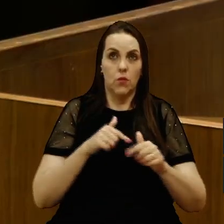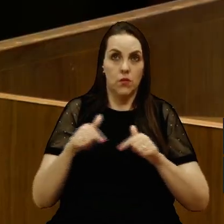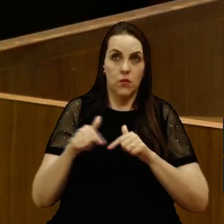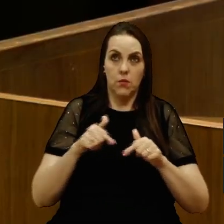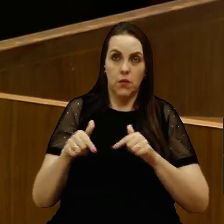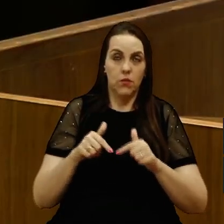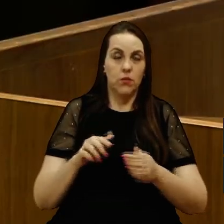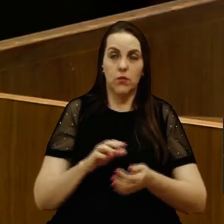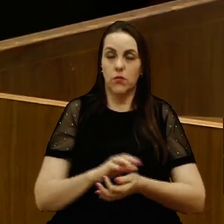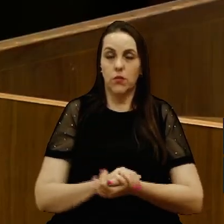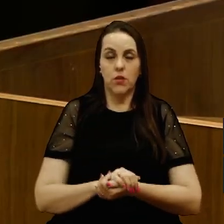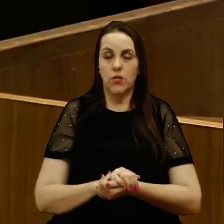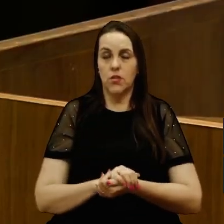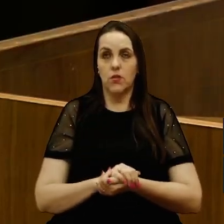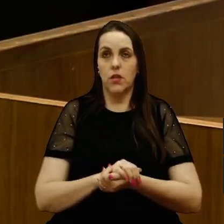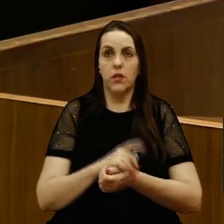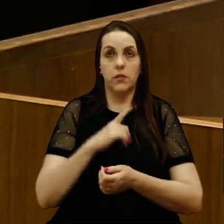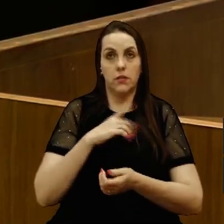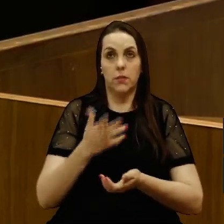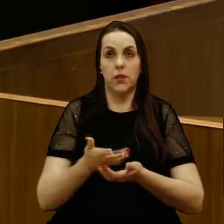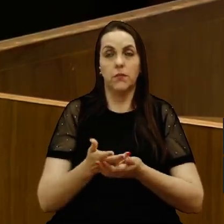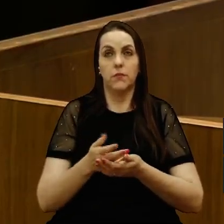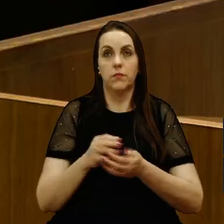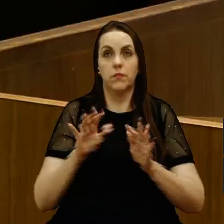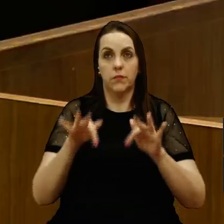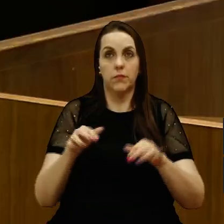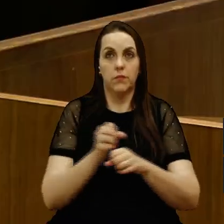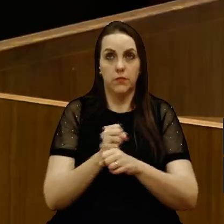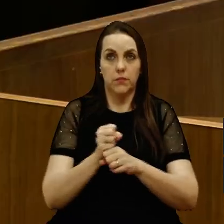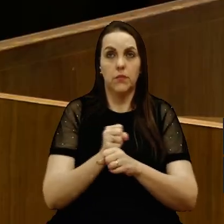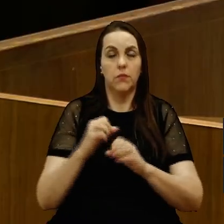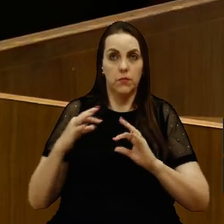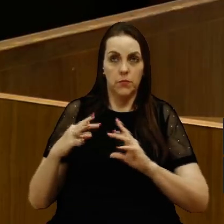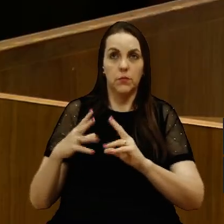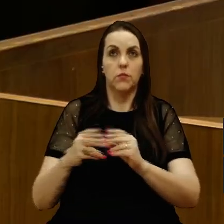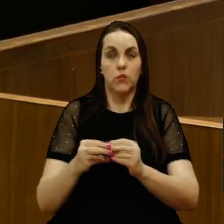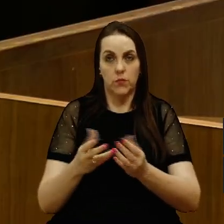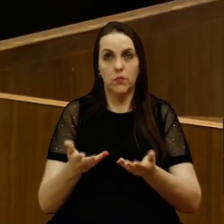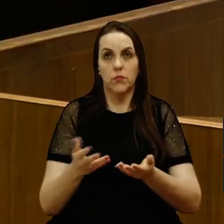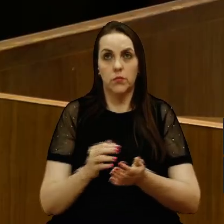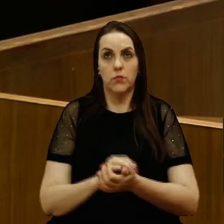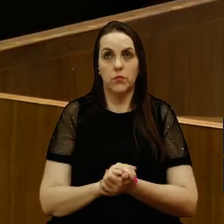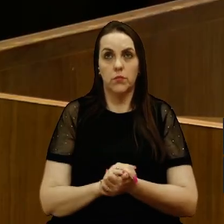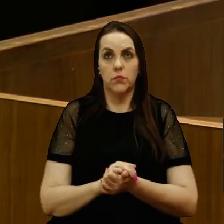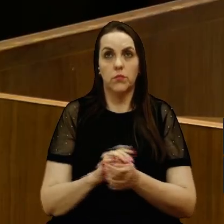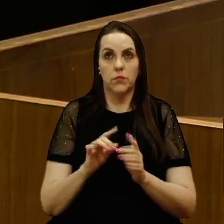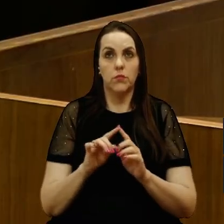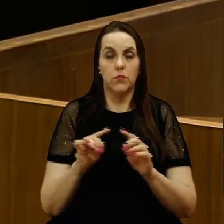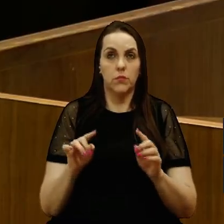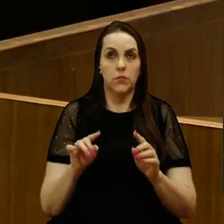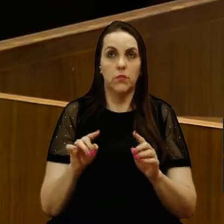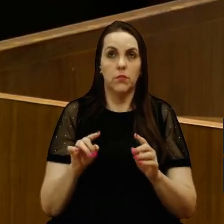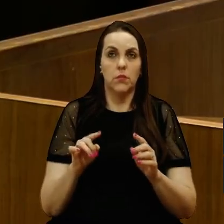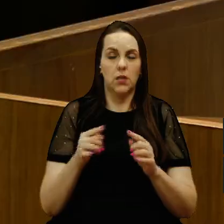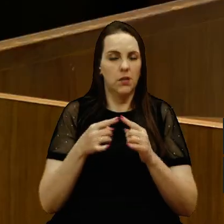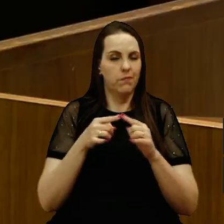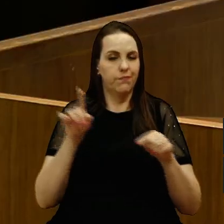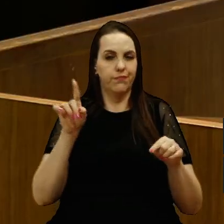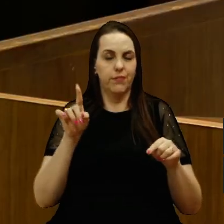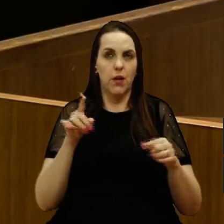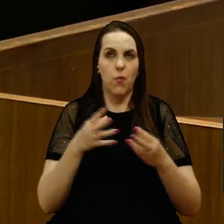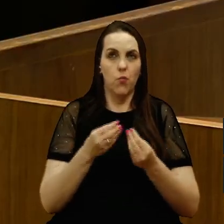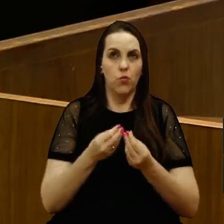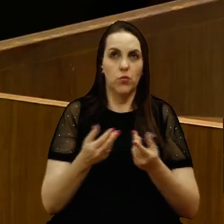não é só no fim do ano, né? Nós trabalhamos o ano inteiro, e em que pese as divergências que eu tenho, e